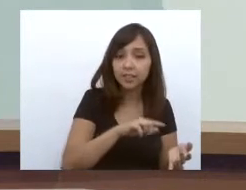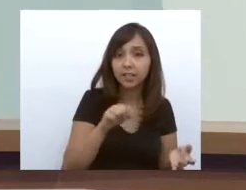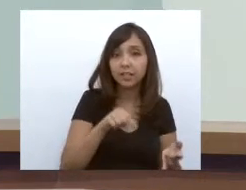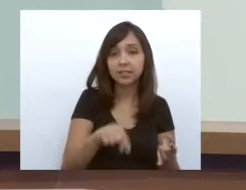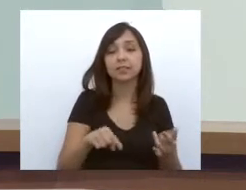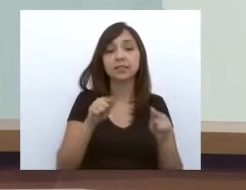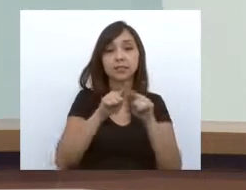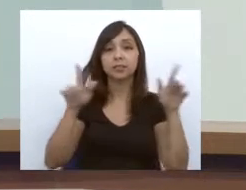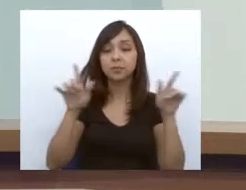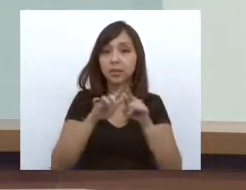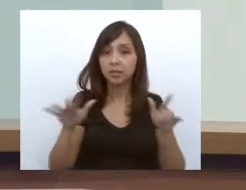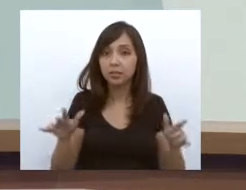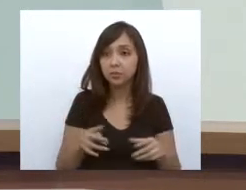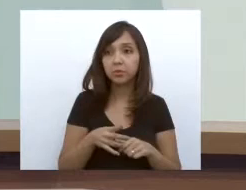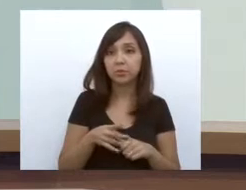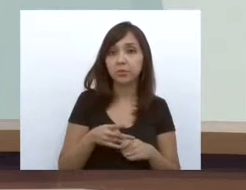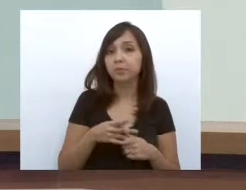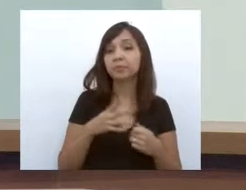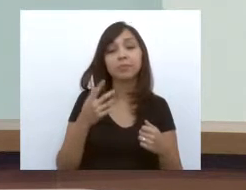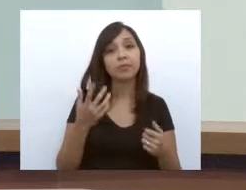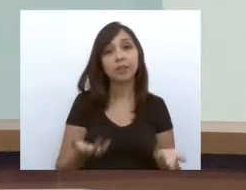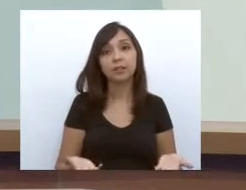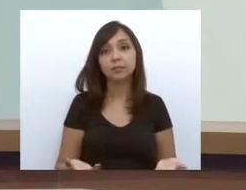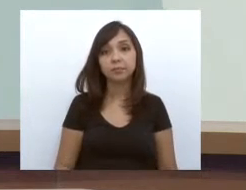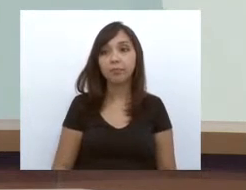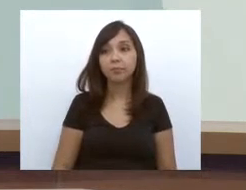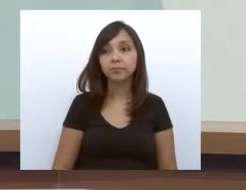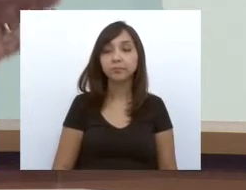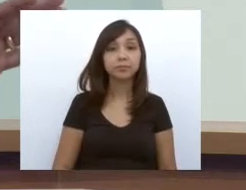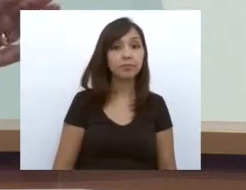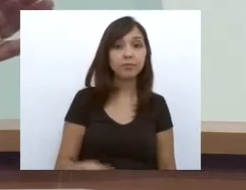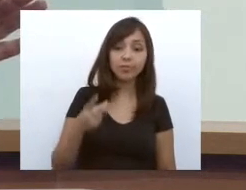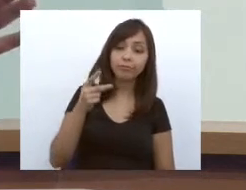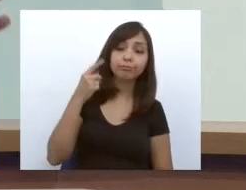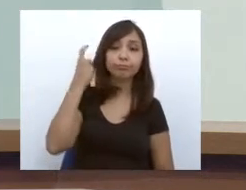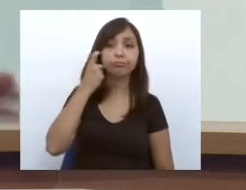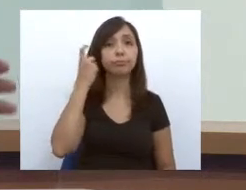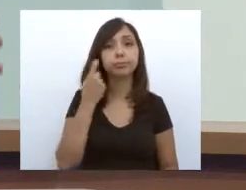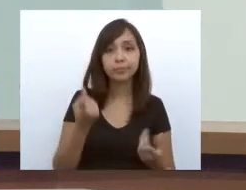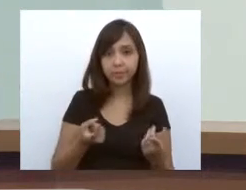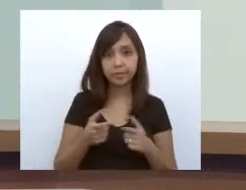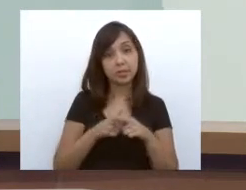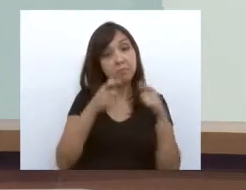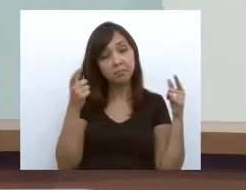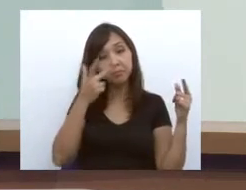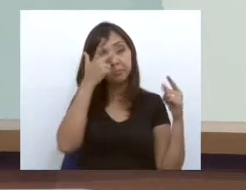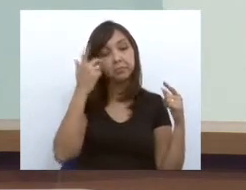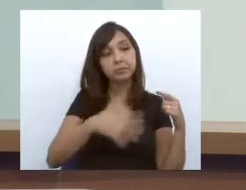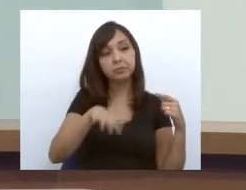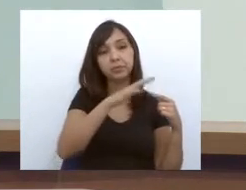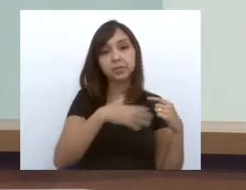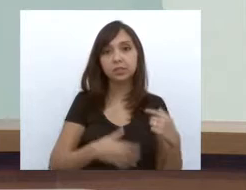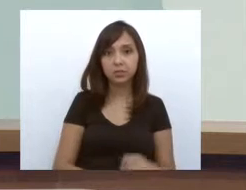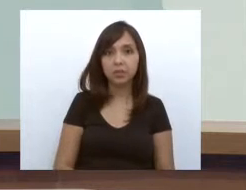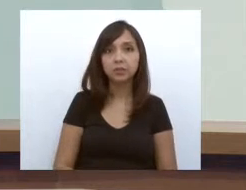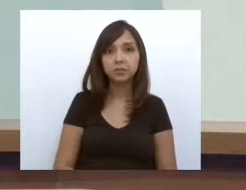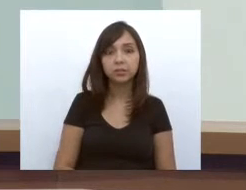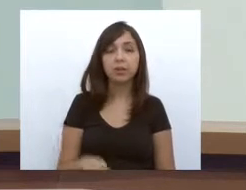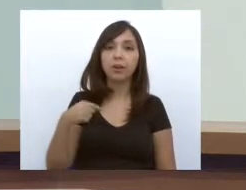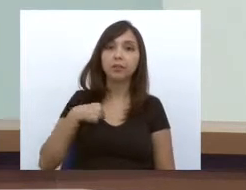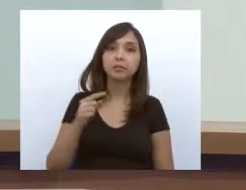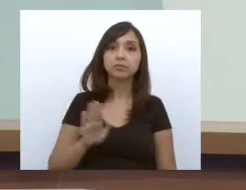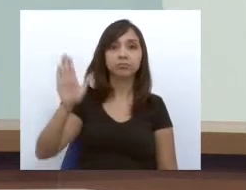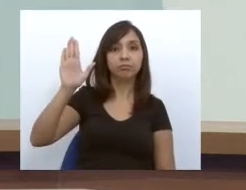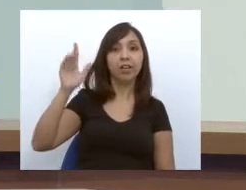Guarulhos, essa é a segunda preocupação da maioria das pessoas que se candidatam